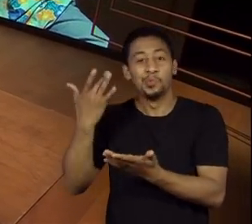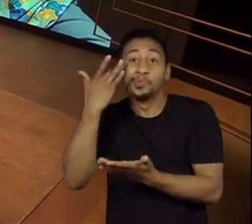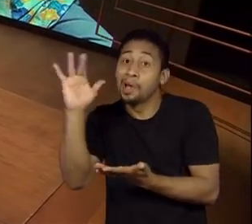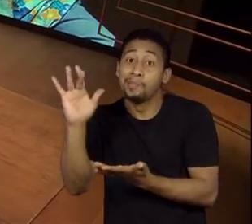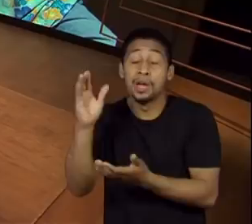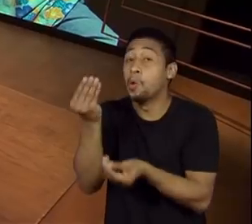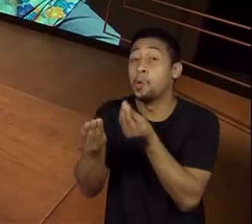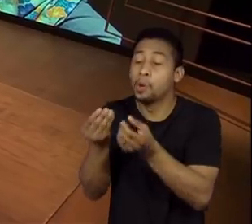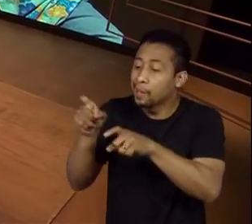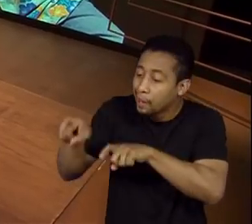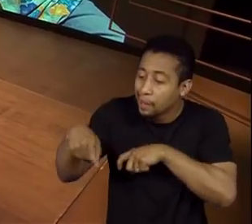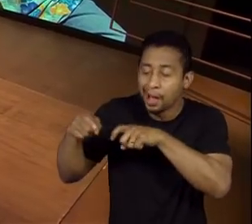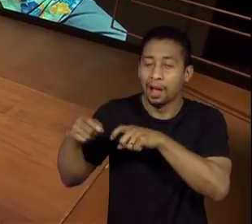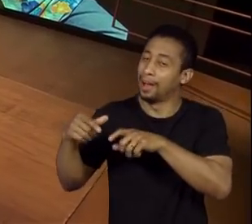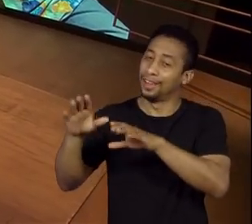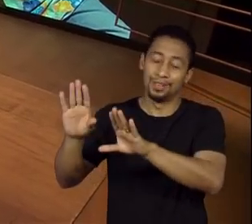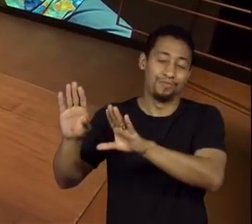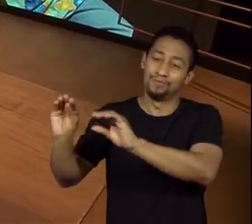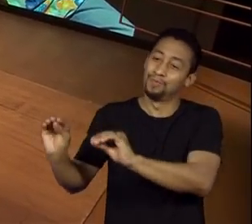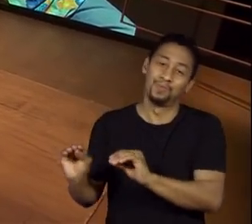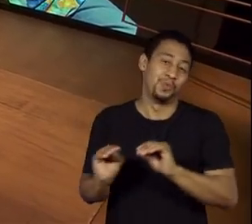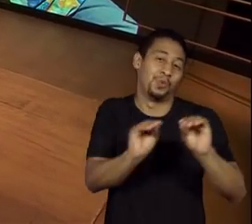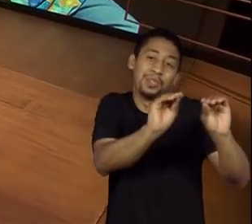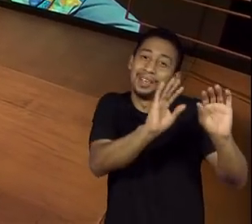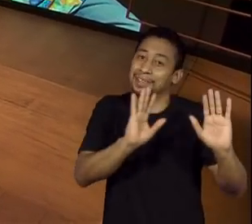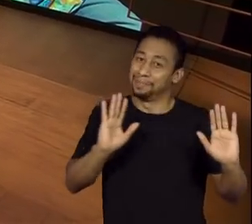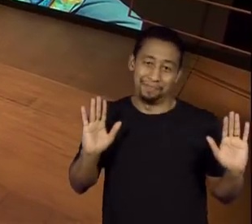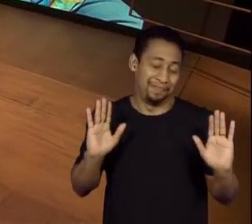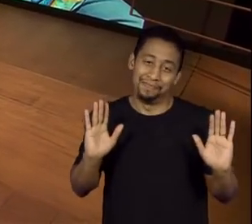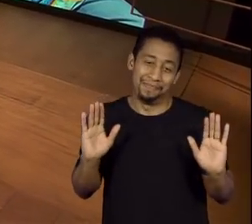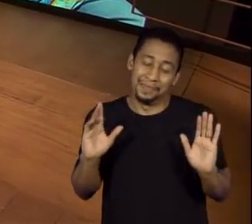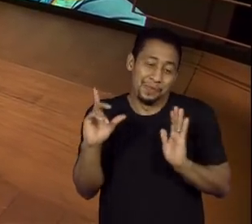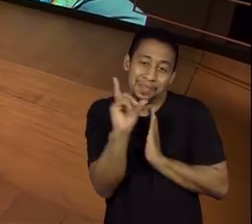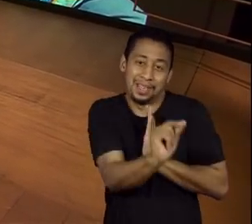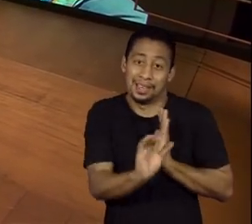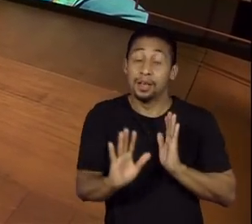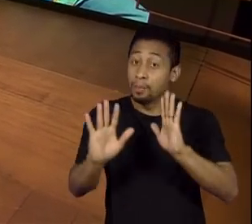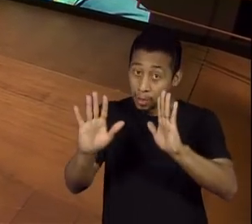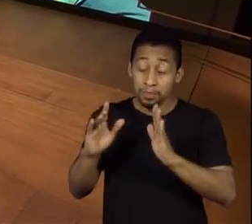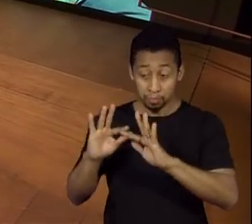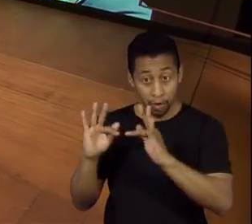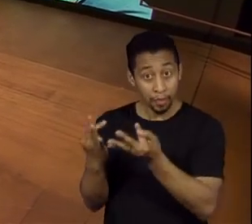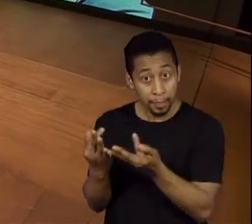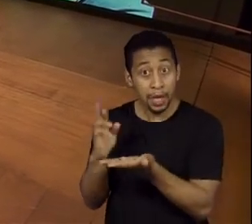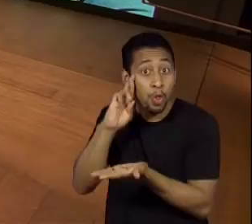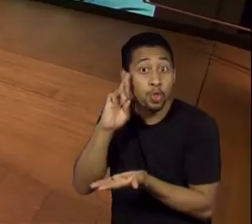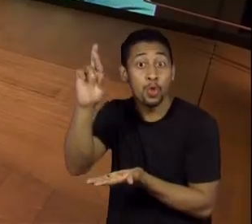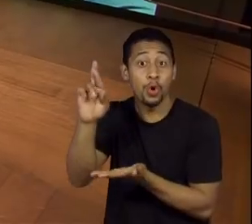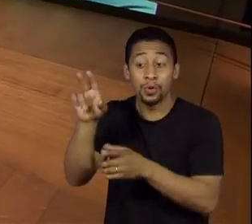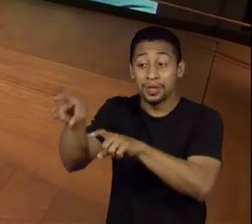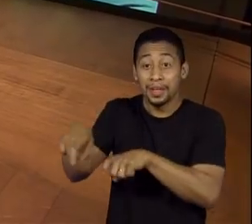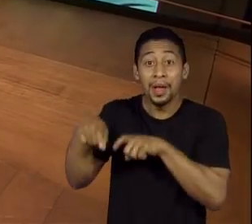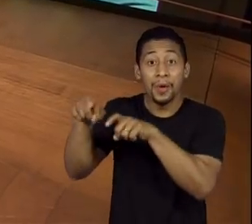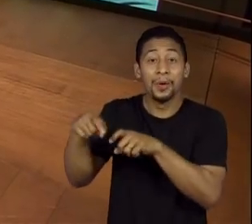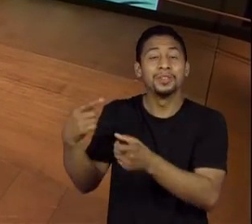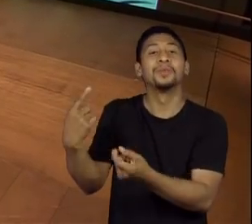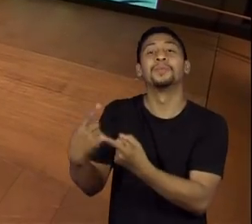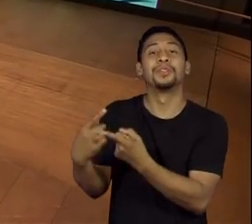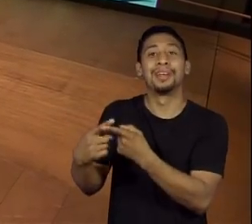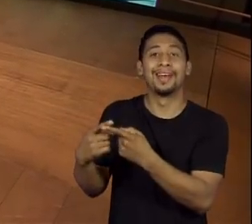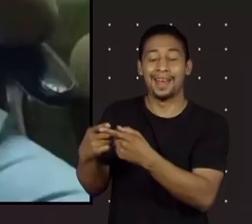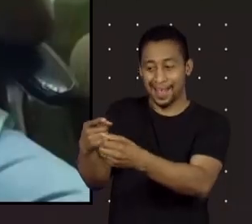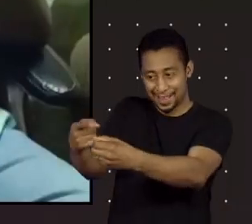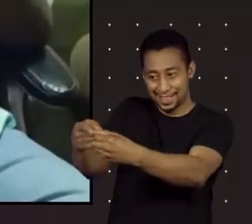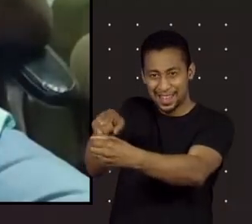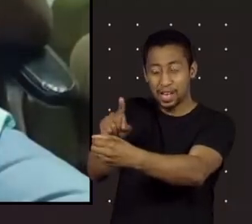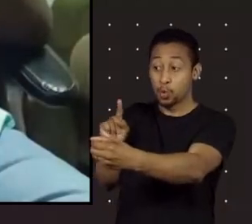que sartar fora, mas o pessoal era todo da roça. É. Porque Mirantes é a última cidade do estado, né?